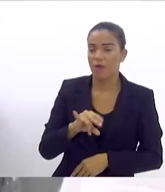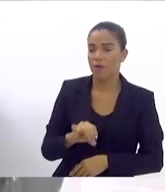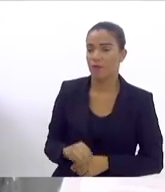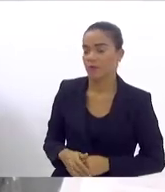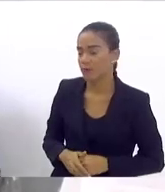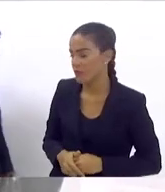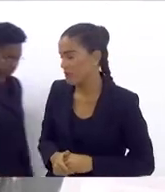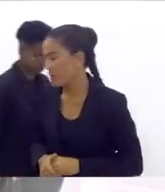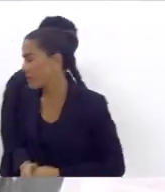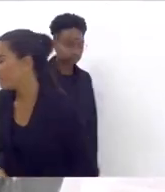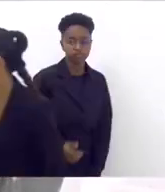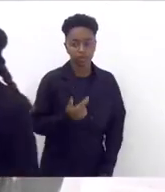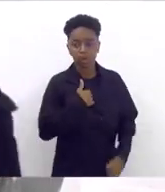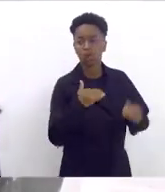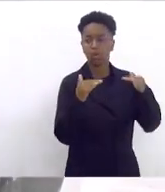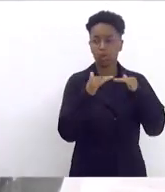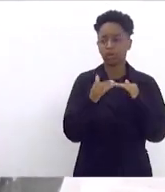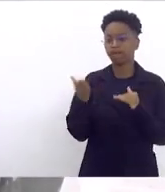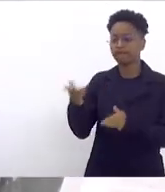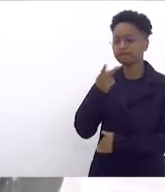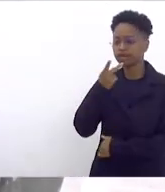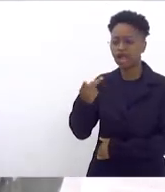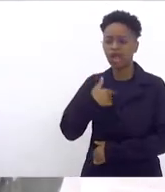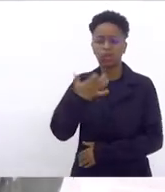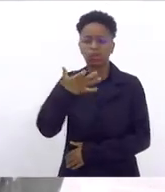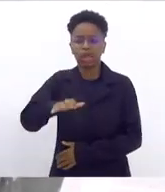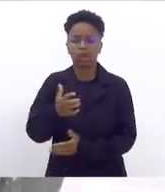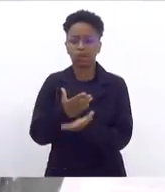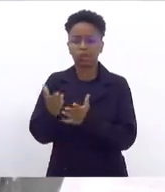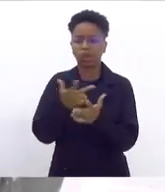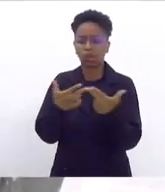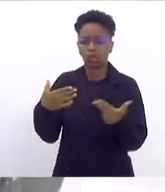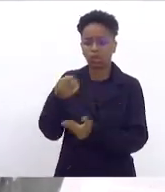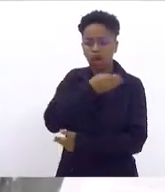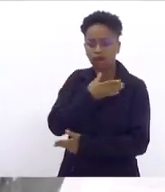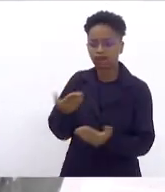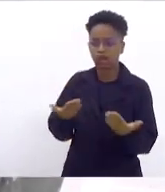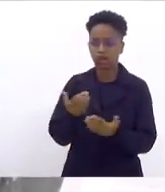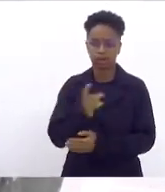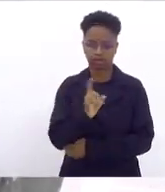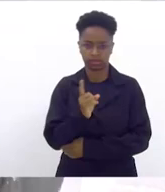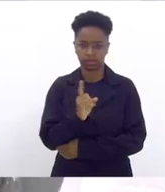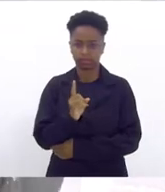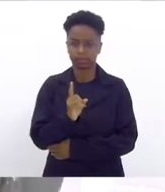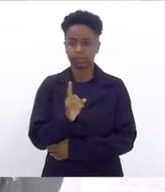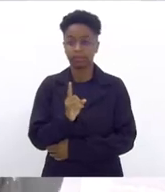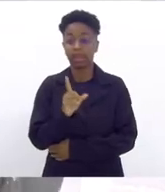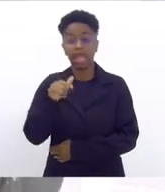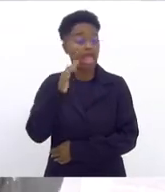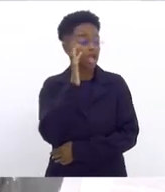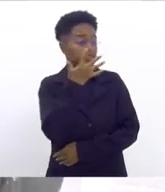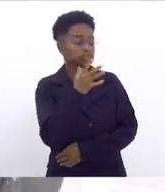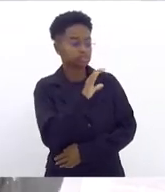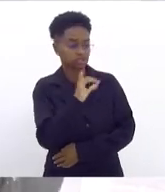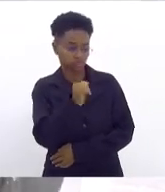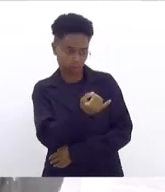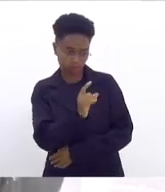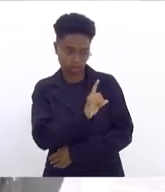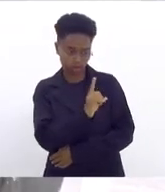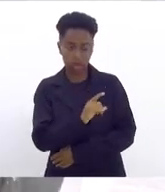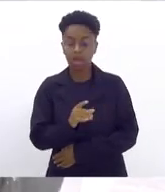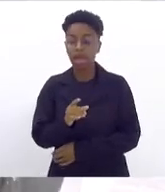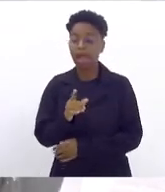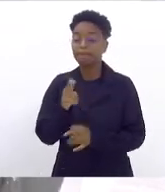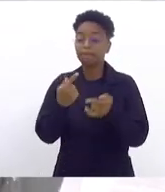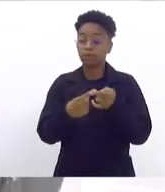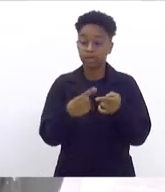fala, não quero inaugurar procedimento novo agora. Não, a questão não é a defesa da CCJ, se Vossa Excelência me permite uma parte. Não, é